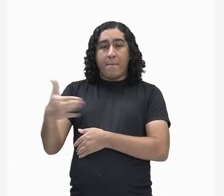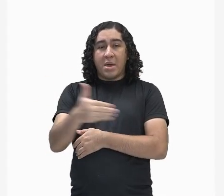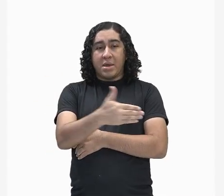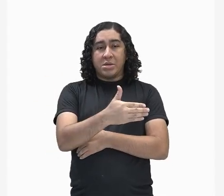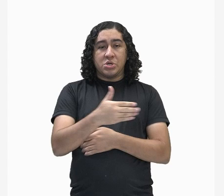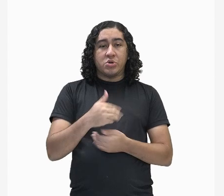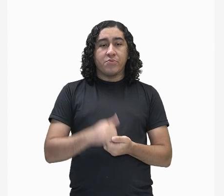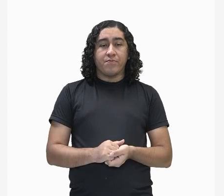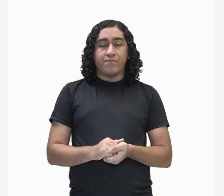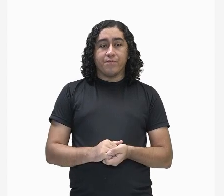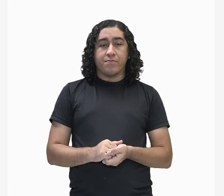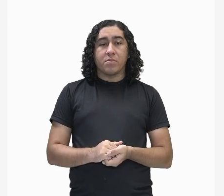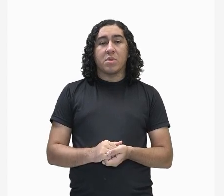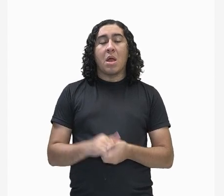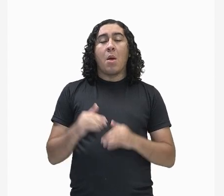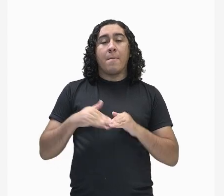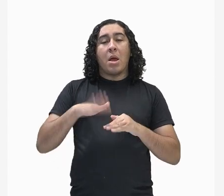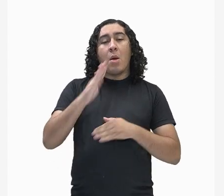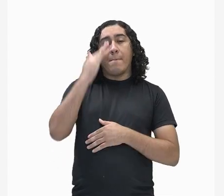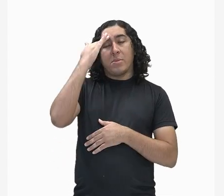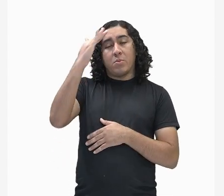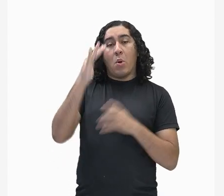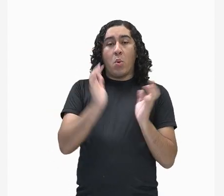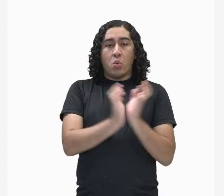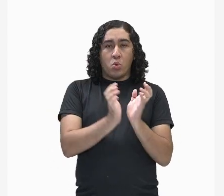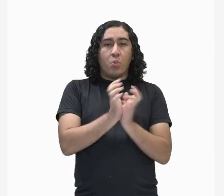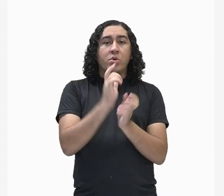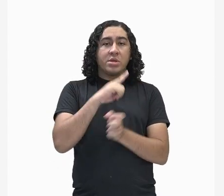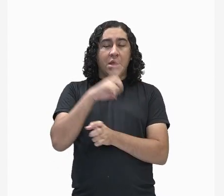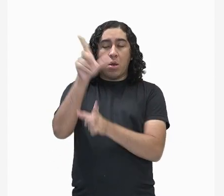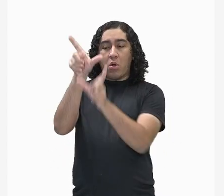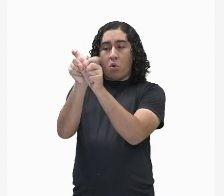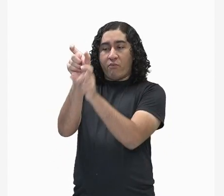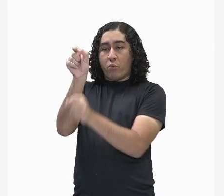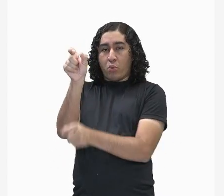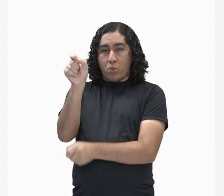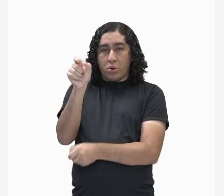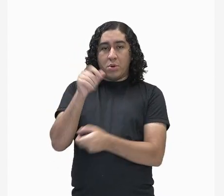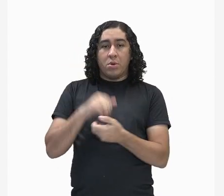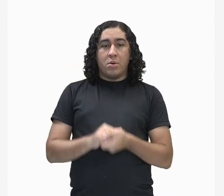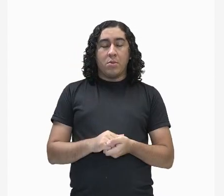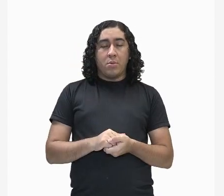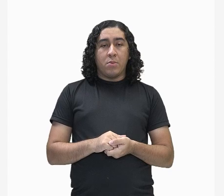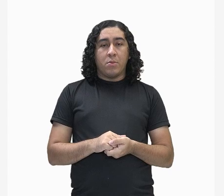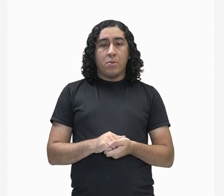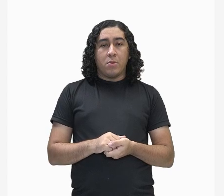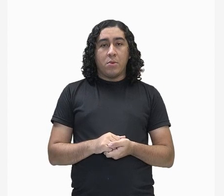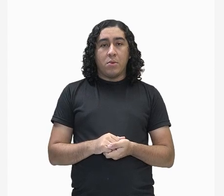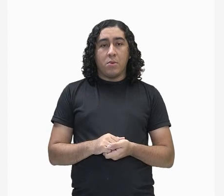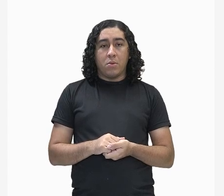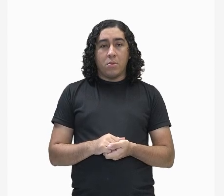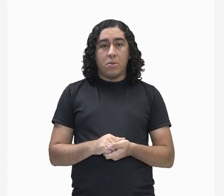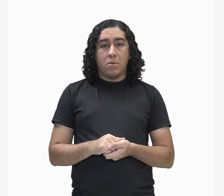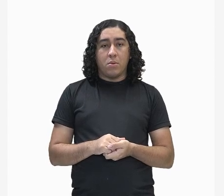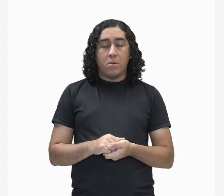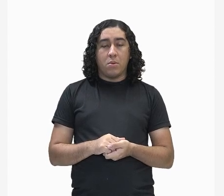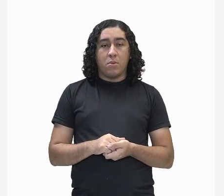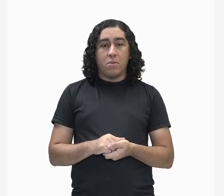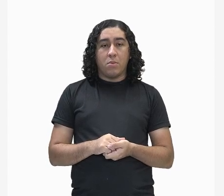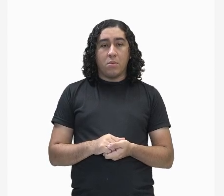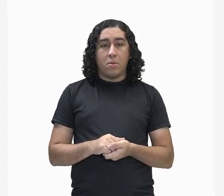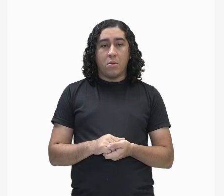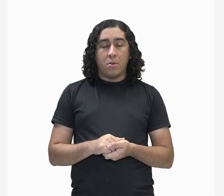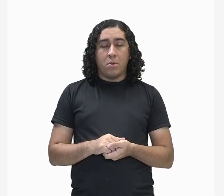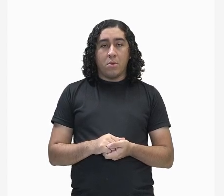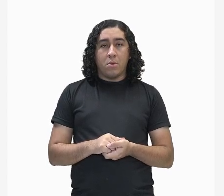só, é o maior grupo de vertebrados, né? Aqui a gente já começa a falar dos animais vertebrados. Anteriormente